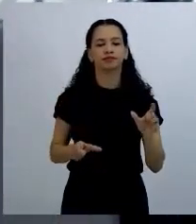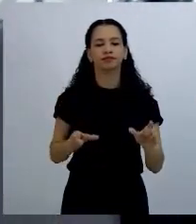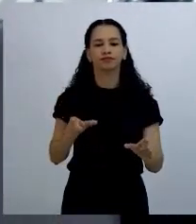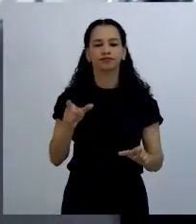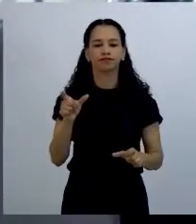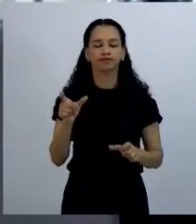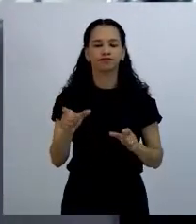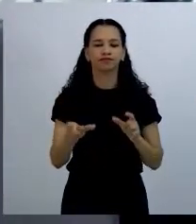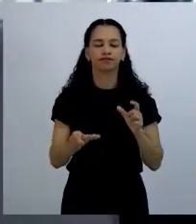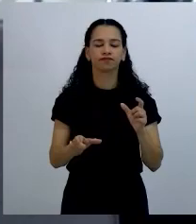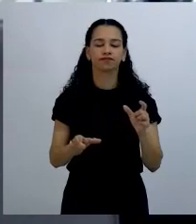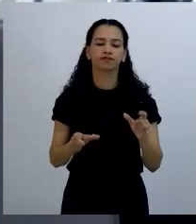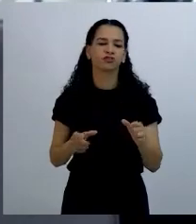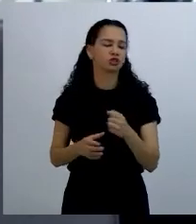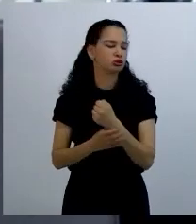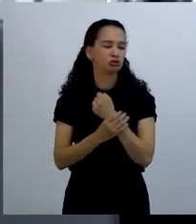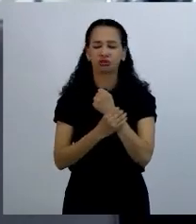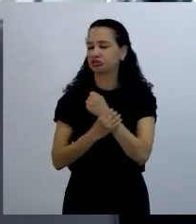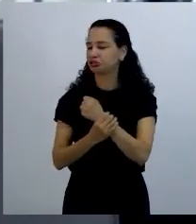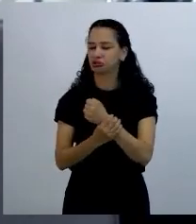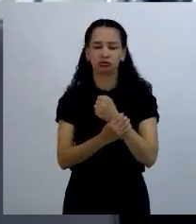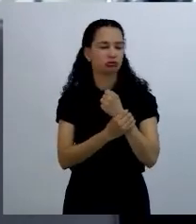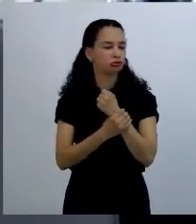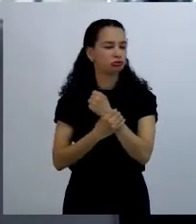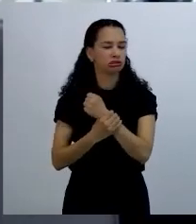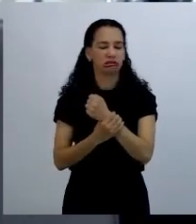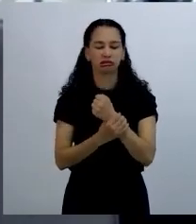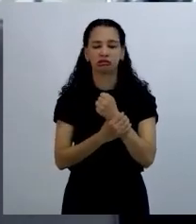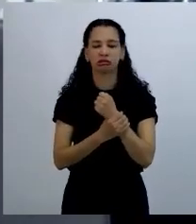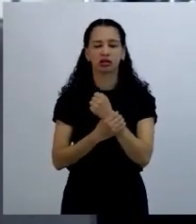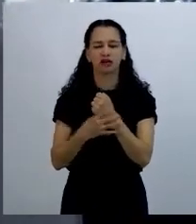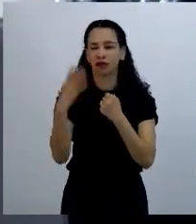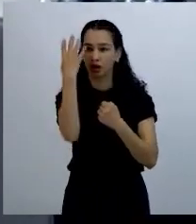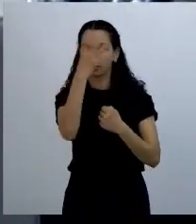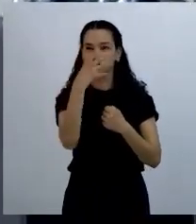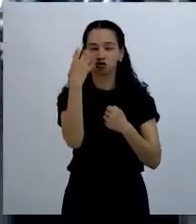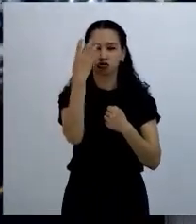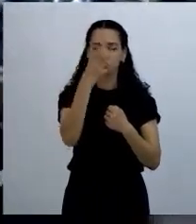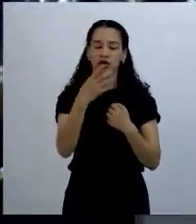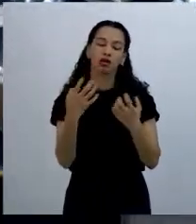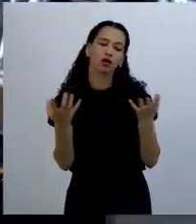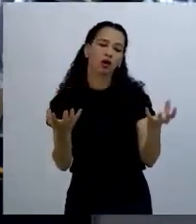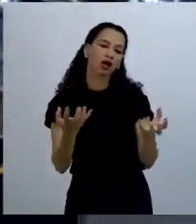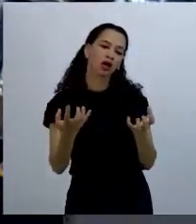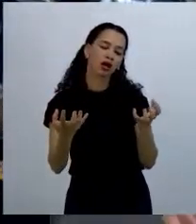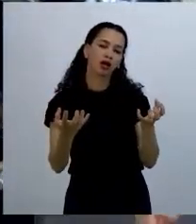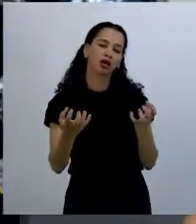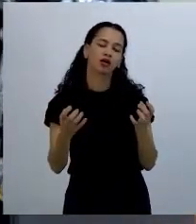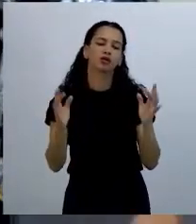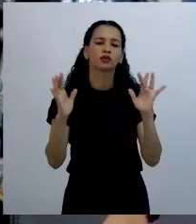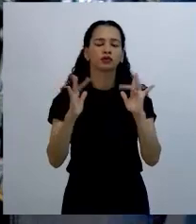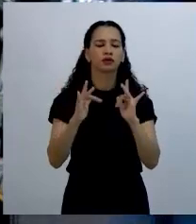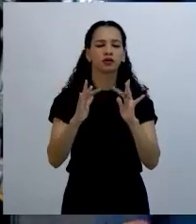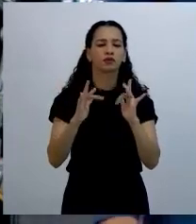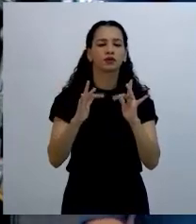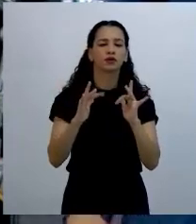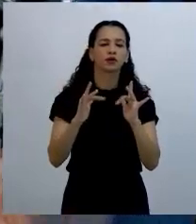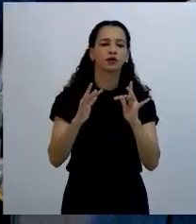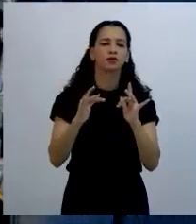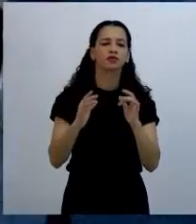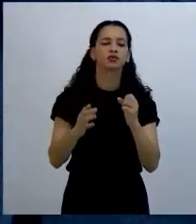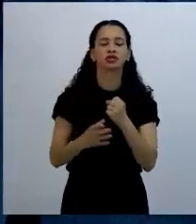ter um relacionamento que que me ofereça segurança Eu quero um emprego que me ofereça segurança eu quero viver num país